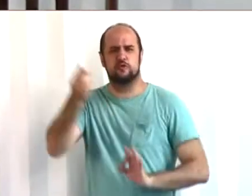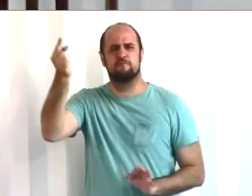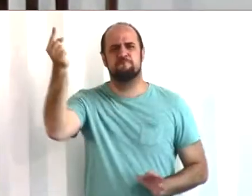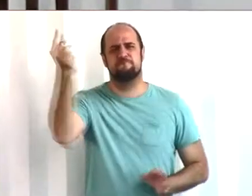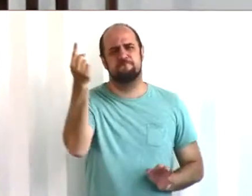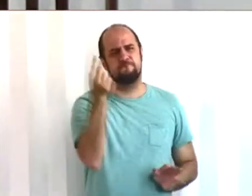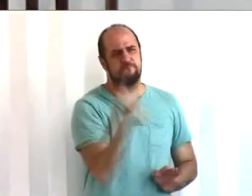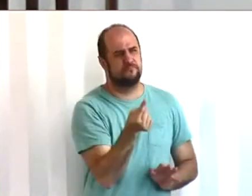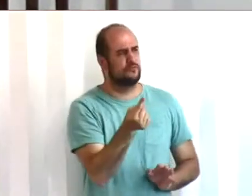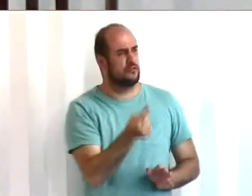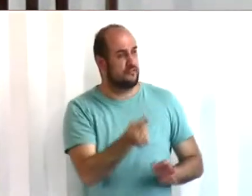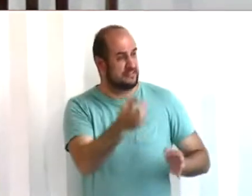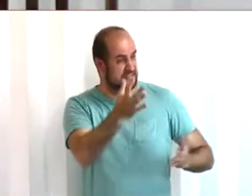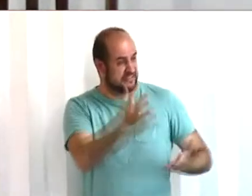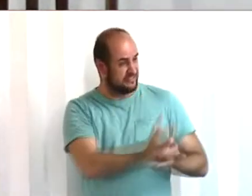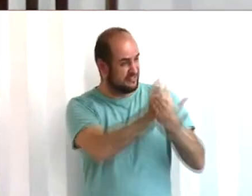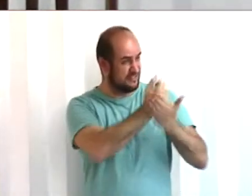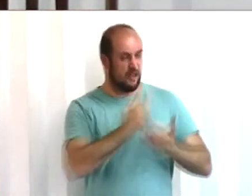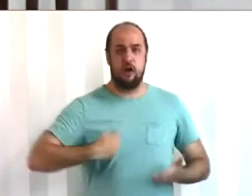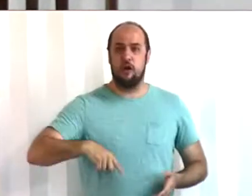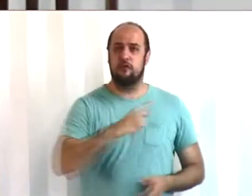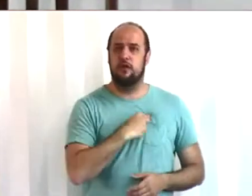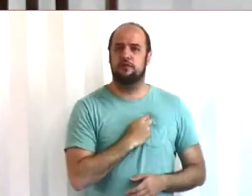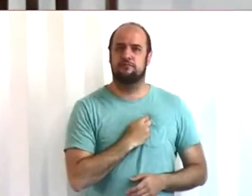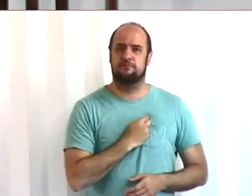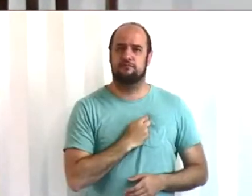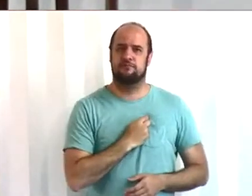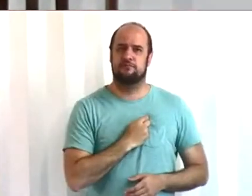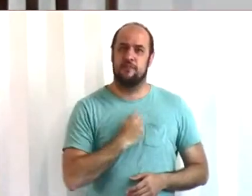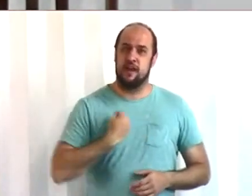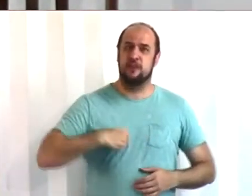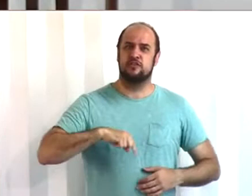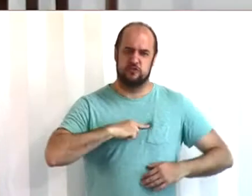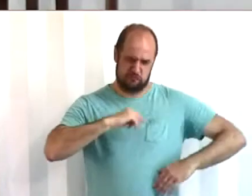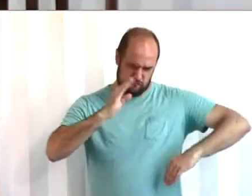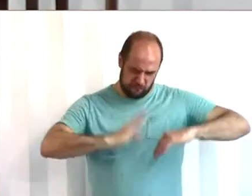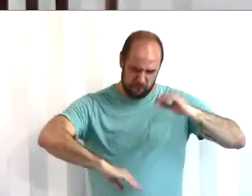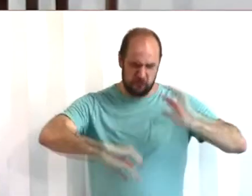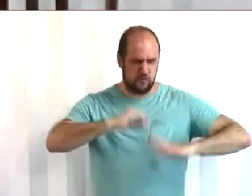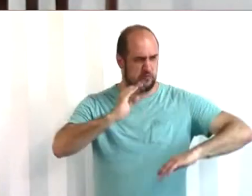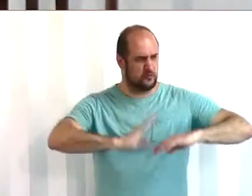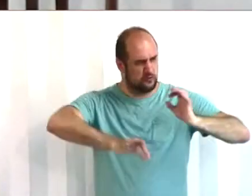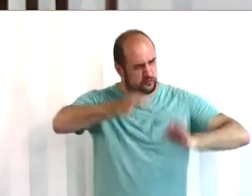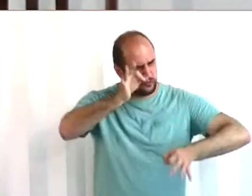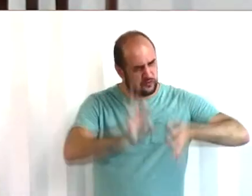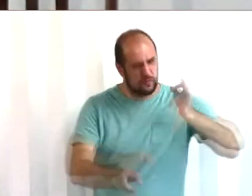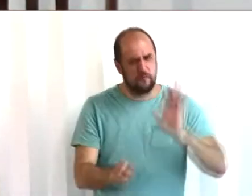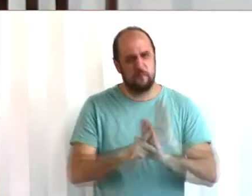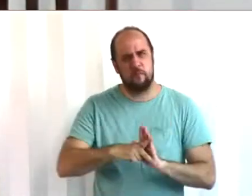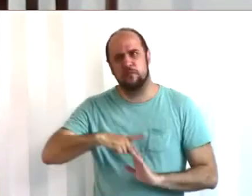pudesse ser a nossa forma. Nós somos formados na justiça dele.